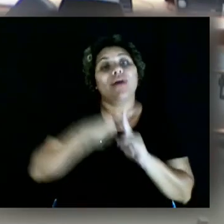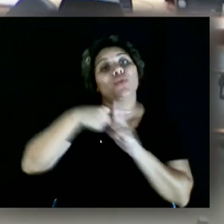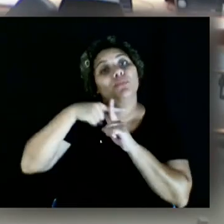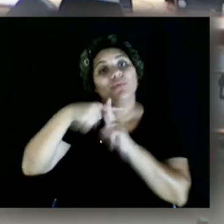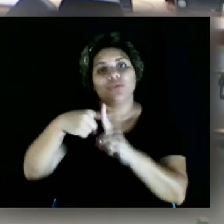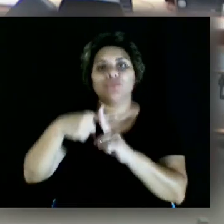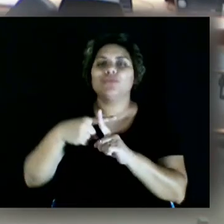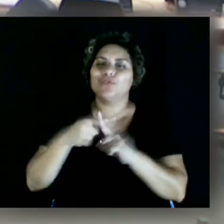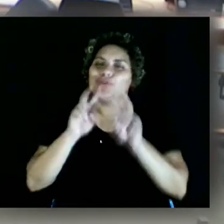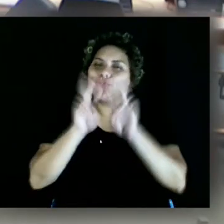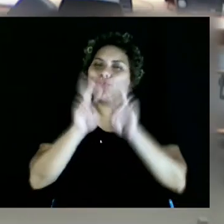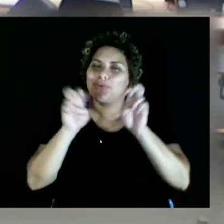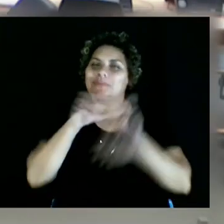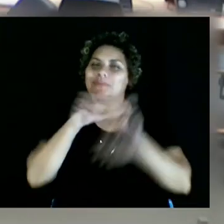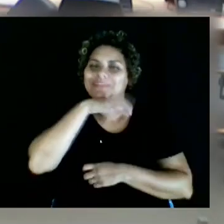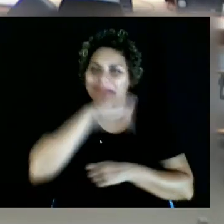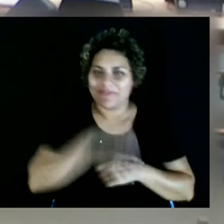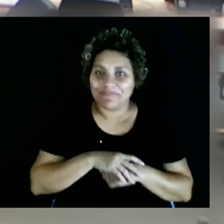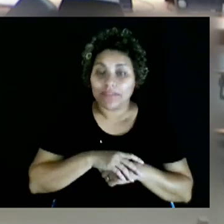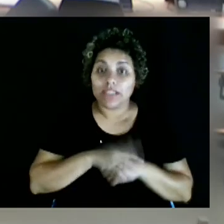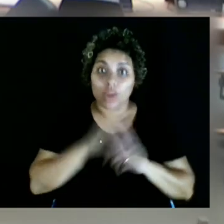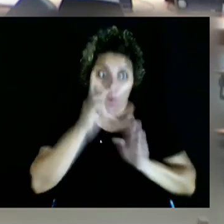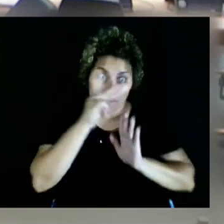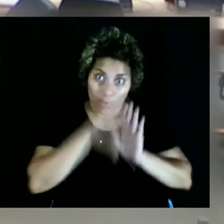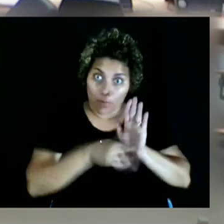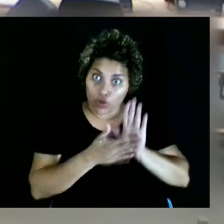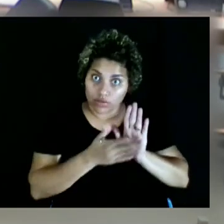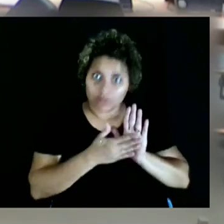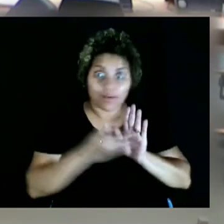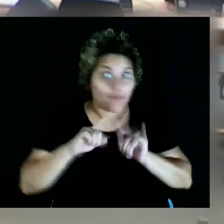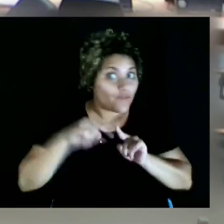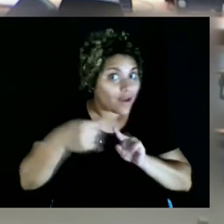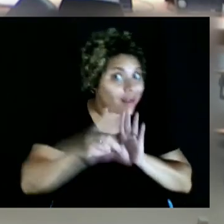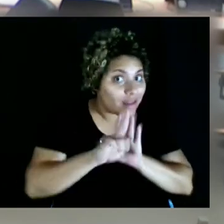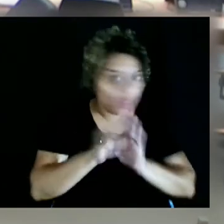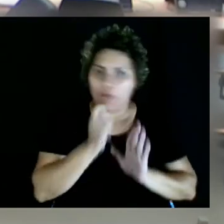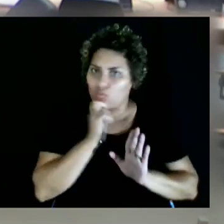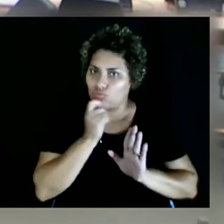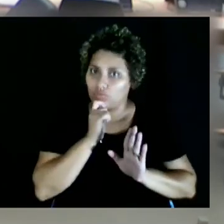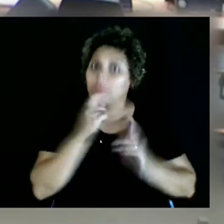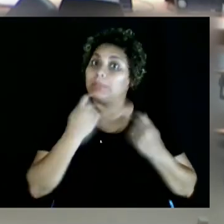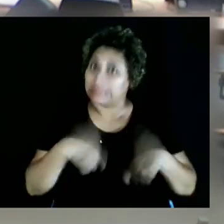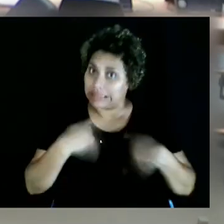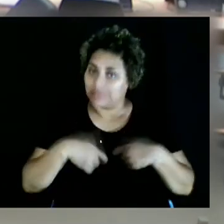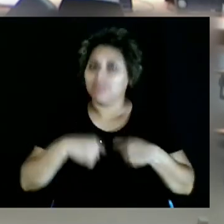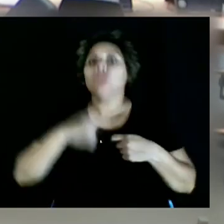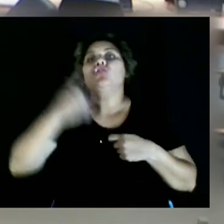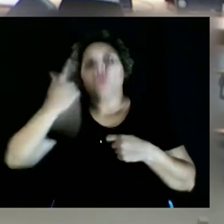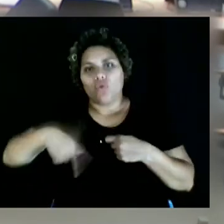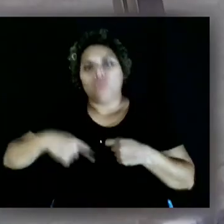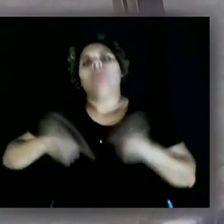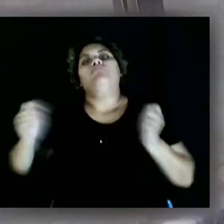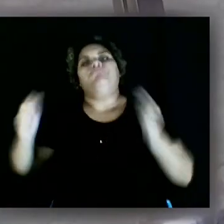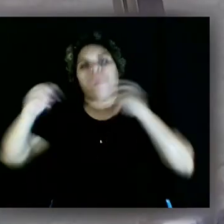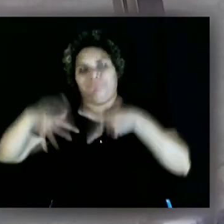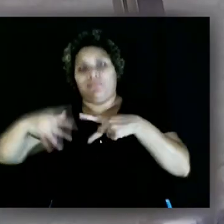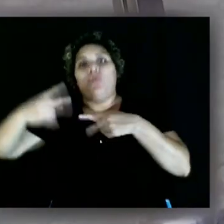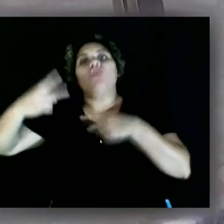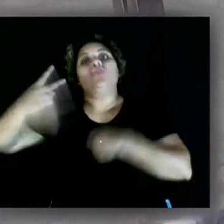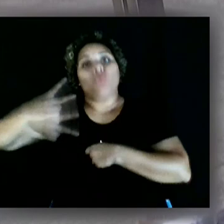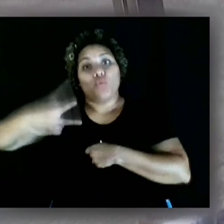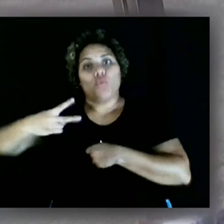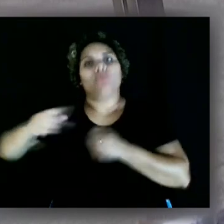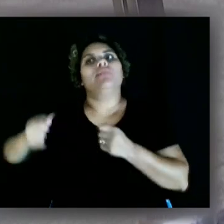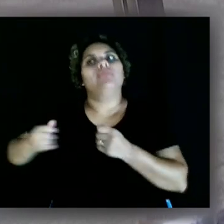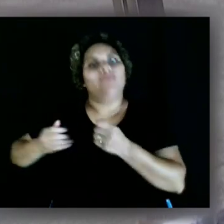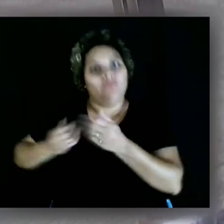se tornar lei, a proposta ainda precisa ser aprovada em segunda votação e sancionada pelo prefeito. Ganem fala de